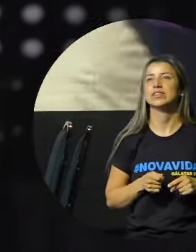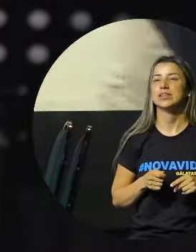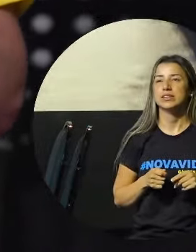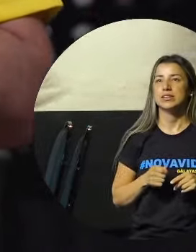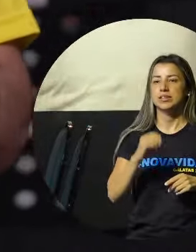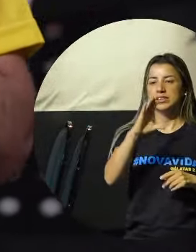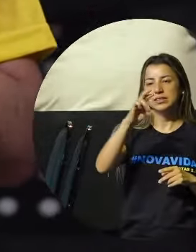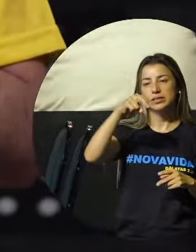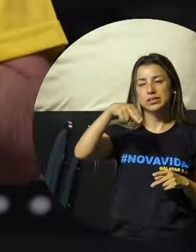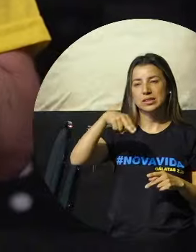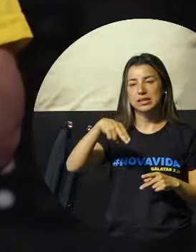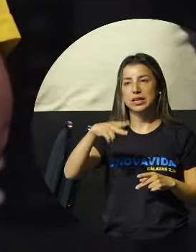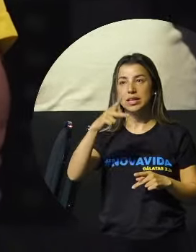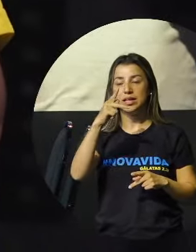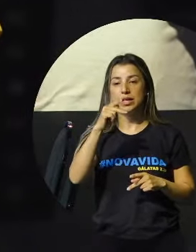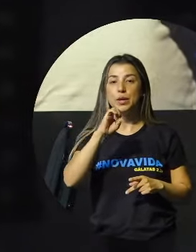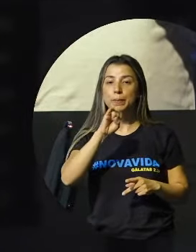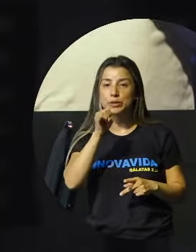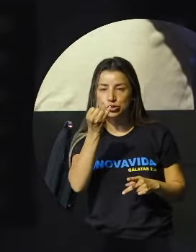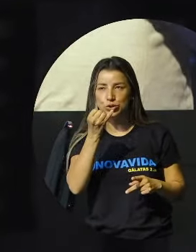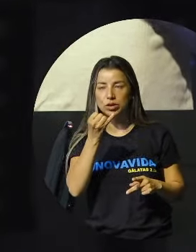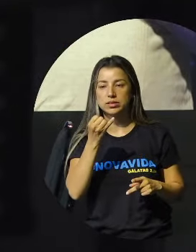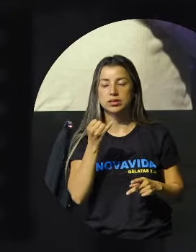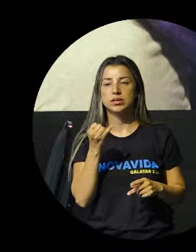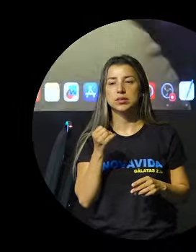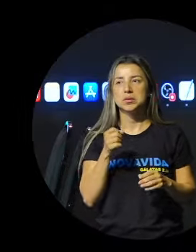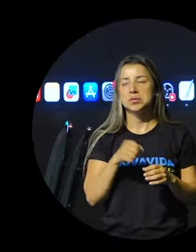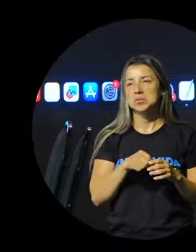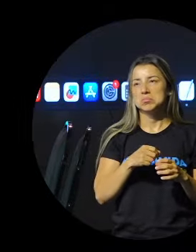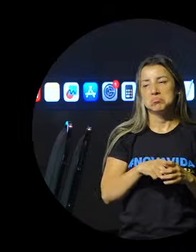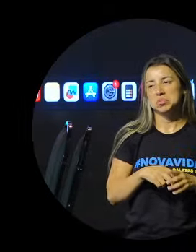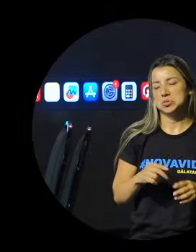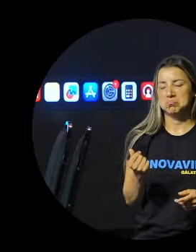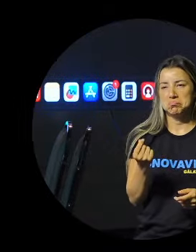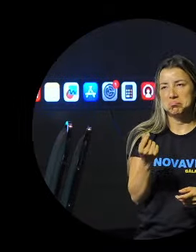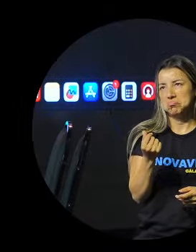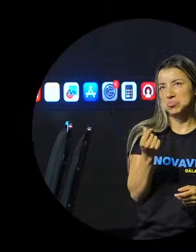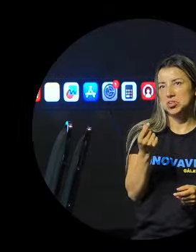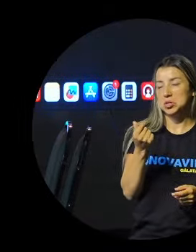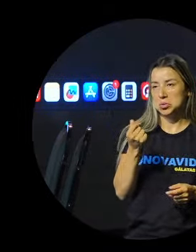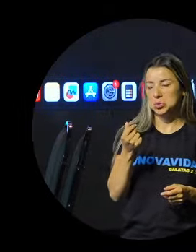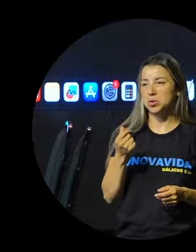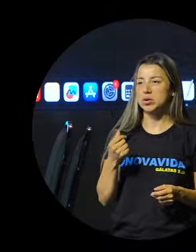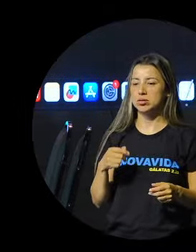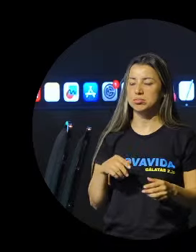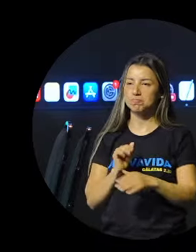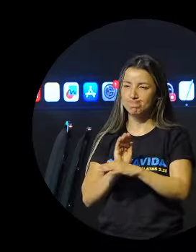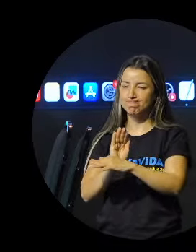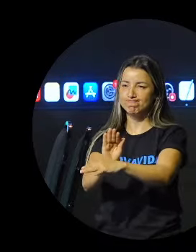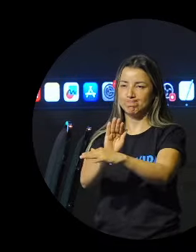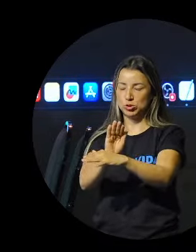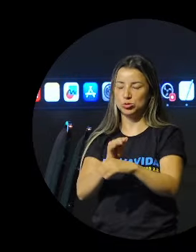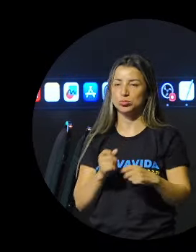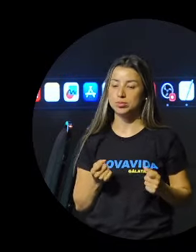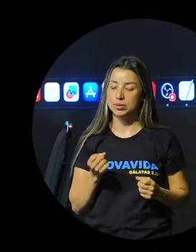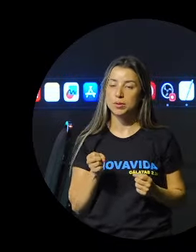33574-617-001-70 é o CNPJ de Missões Nacionais. Você deposita um valor com 2 centavos e nós vamos comprar o carro da Vila Minha Pátria.